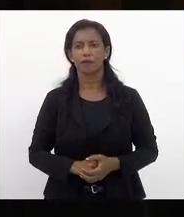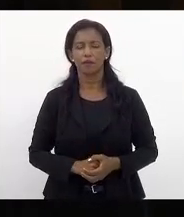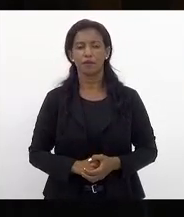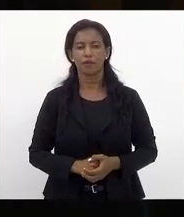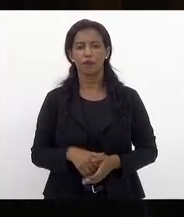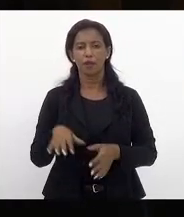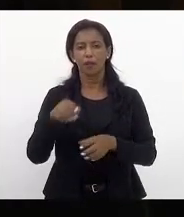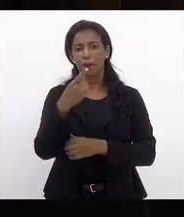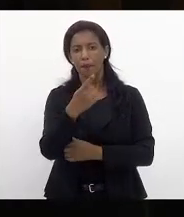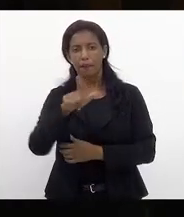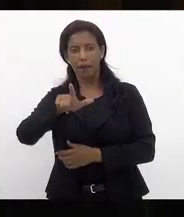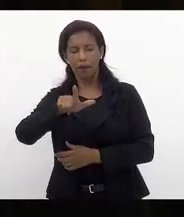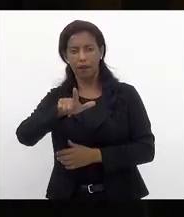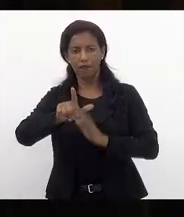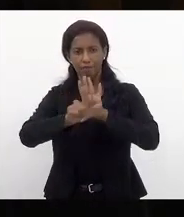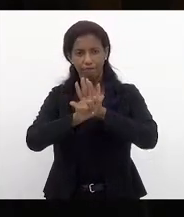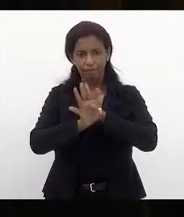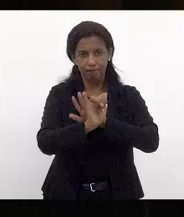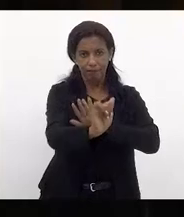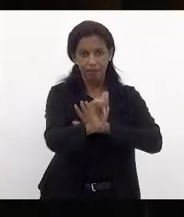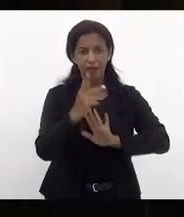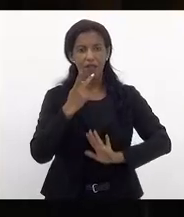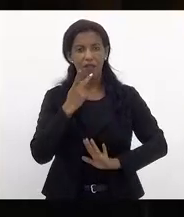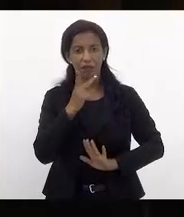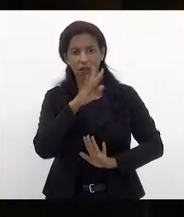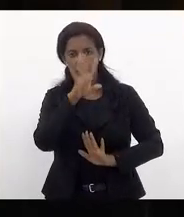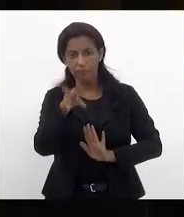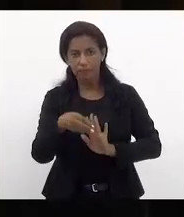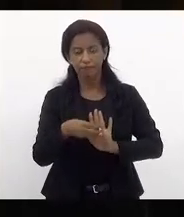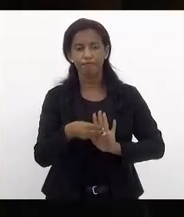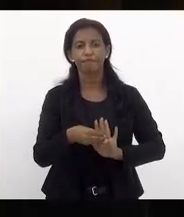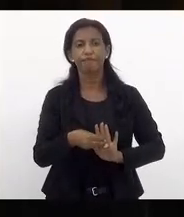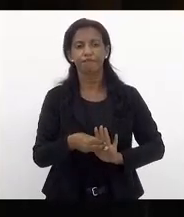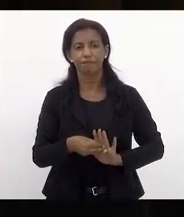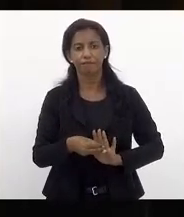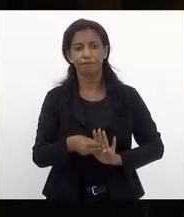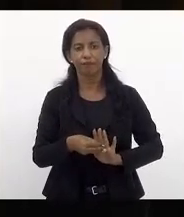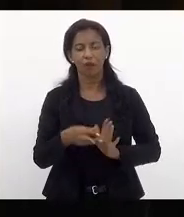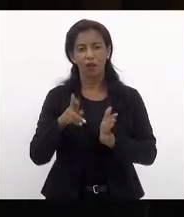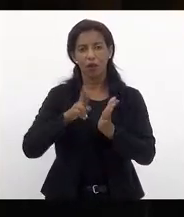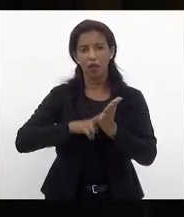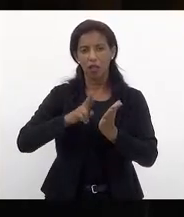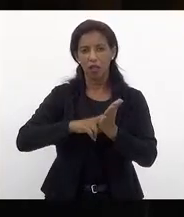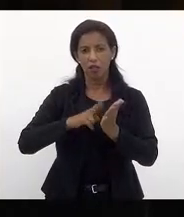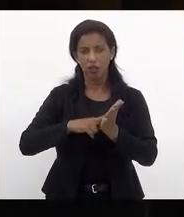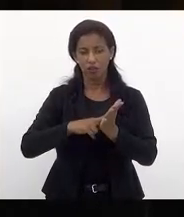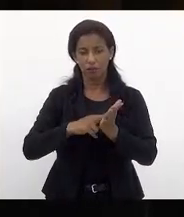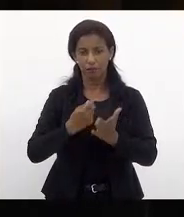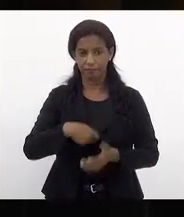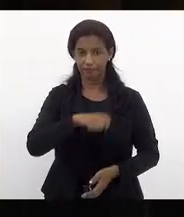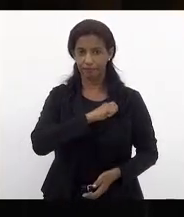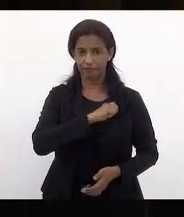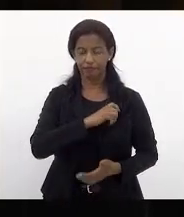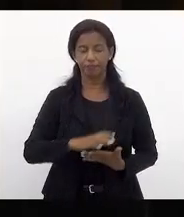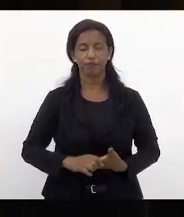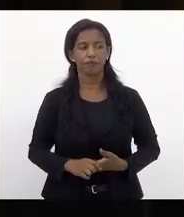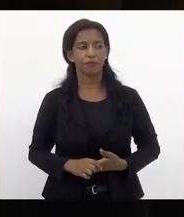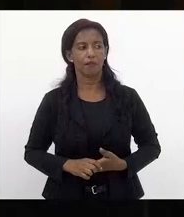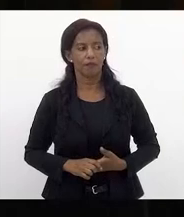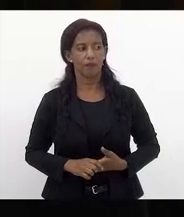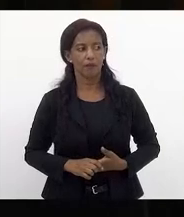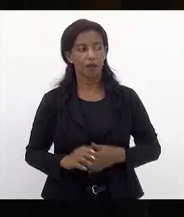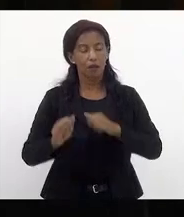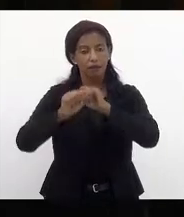o projeto de lei que fala sobre a adesão ao regime de recuperação fiscal,